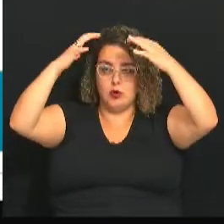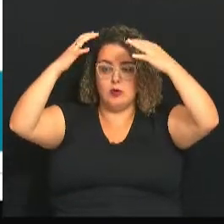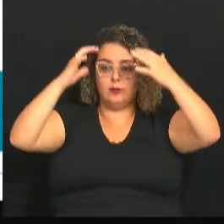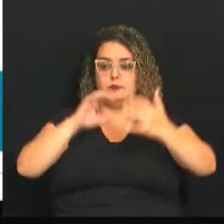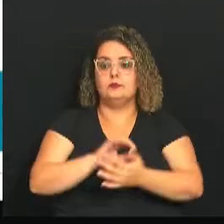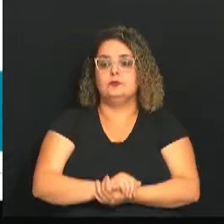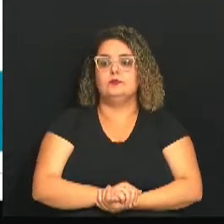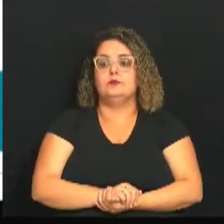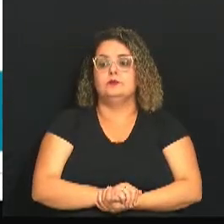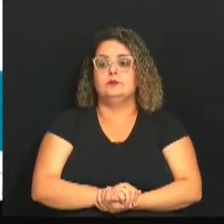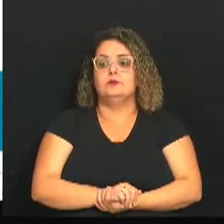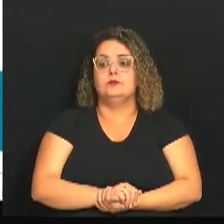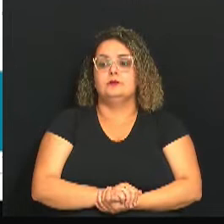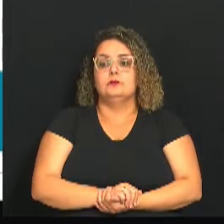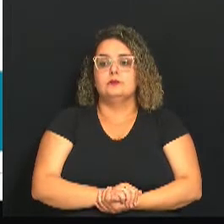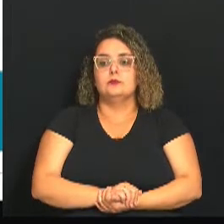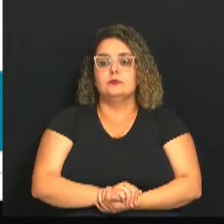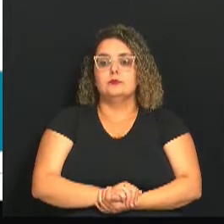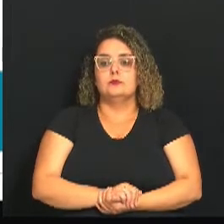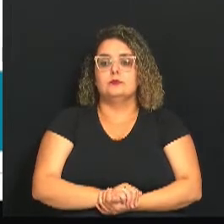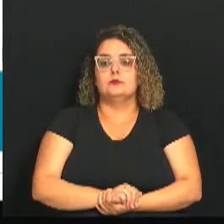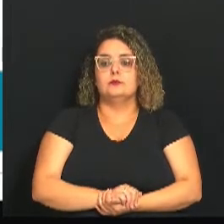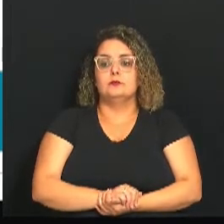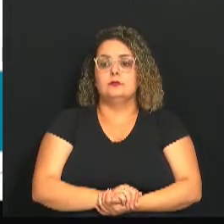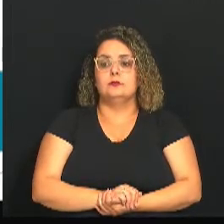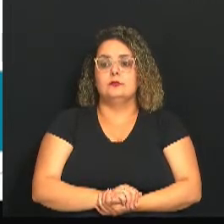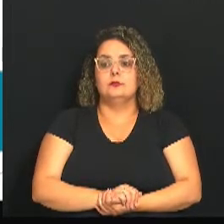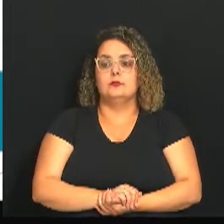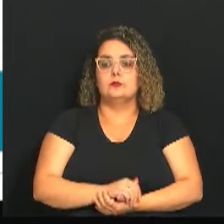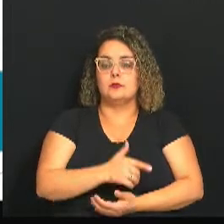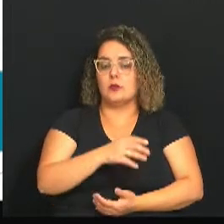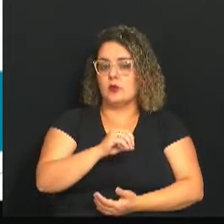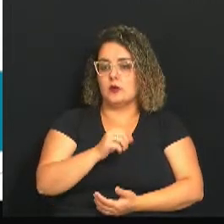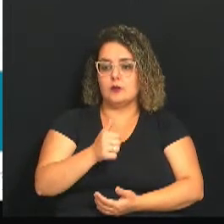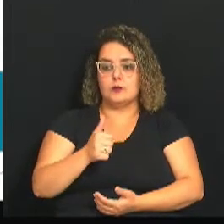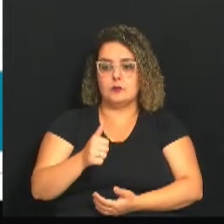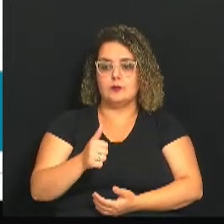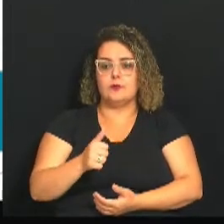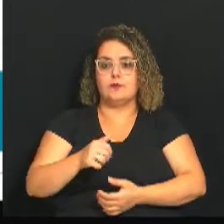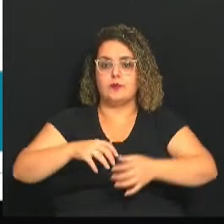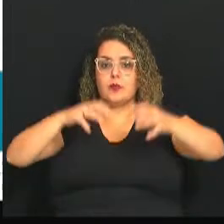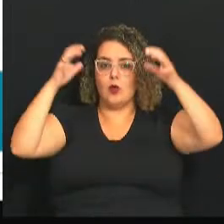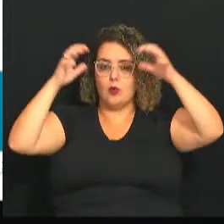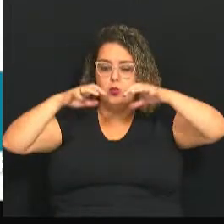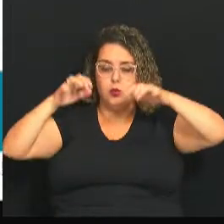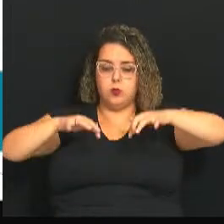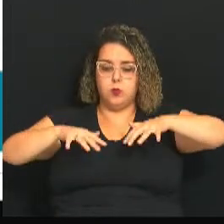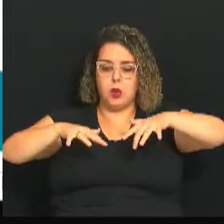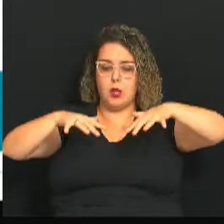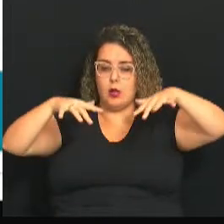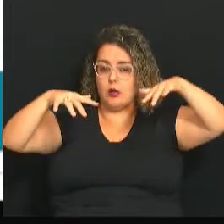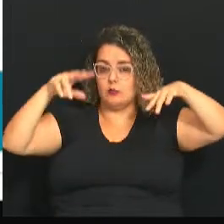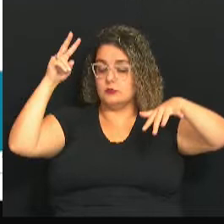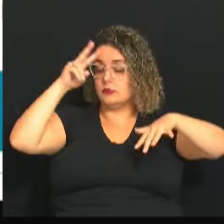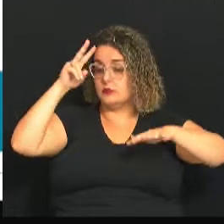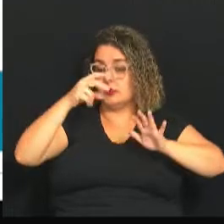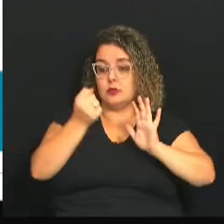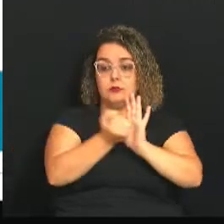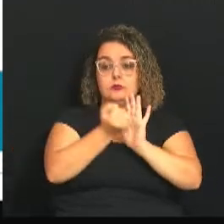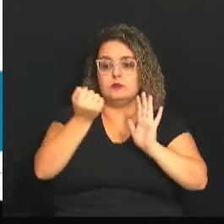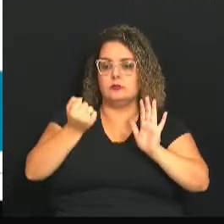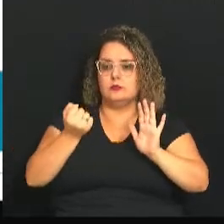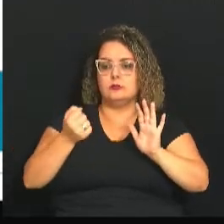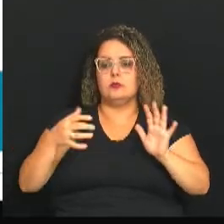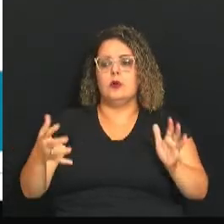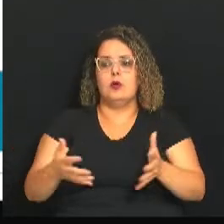eventos extremos recentes, em 2011, eles tiveram um alagamento histórico na cidade, motivaram